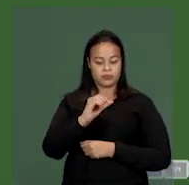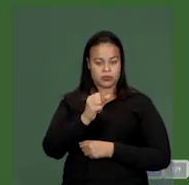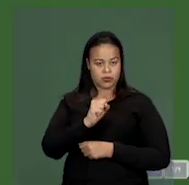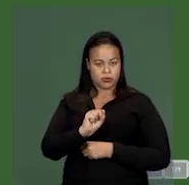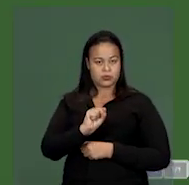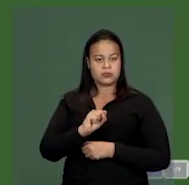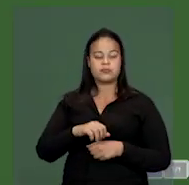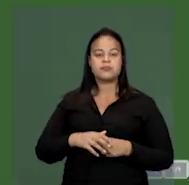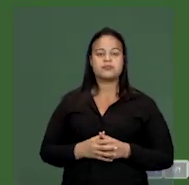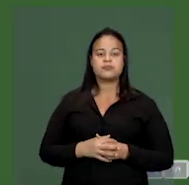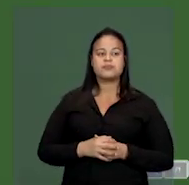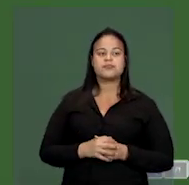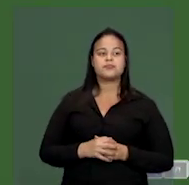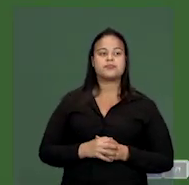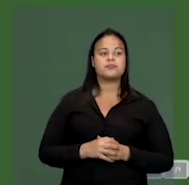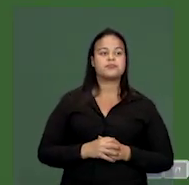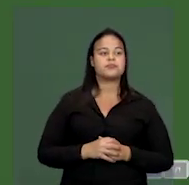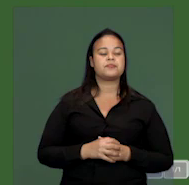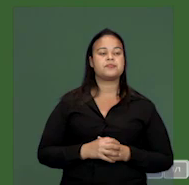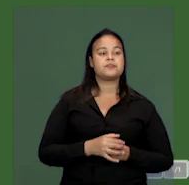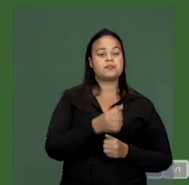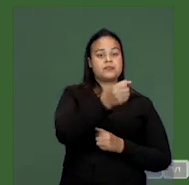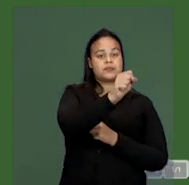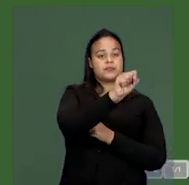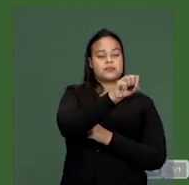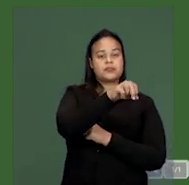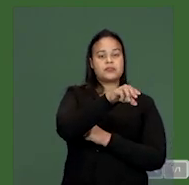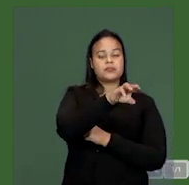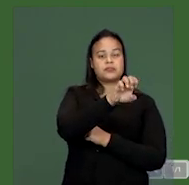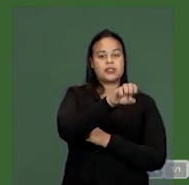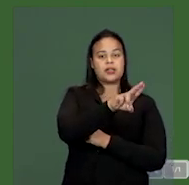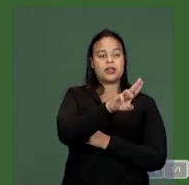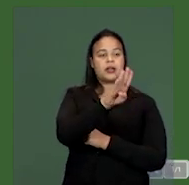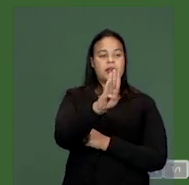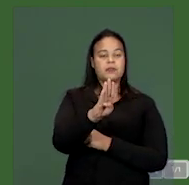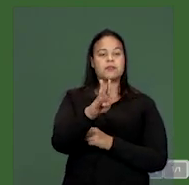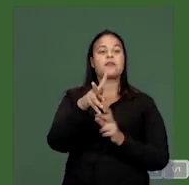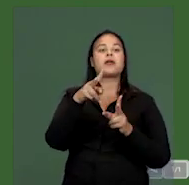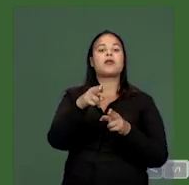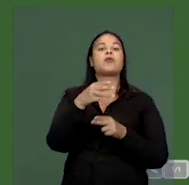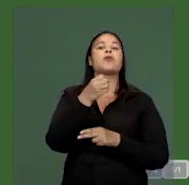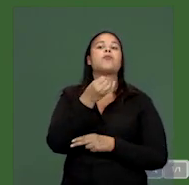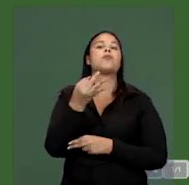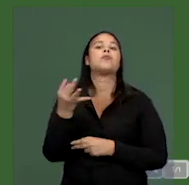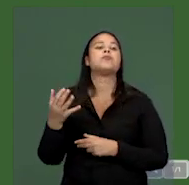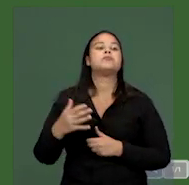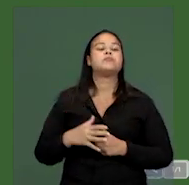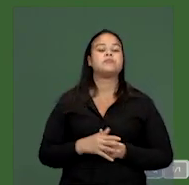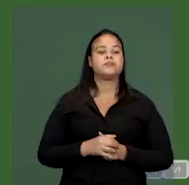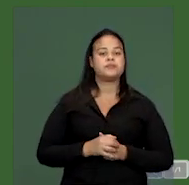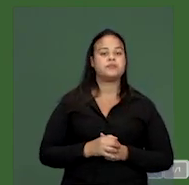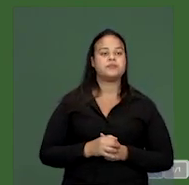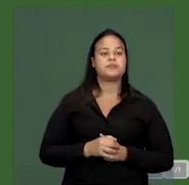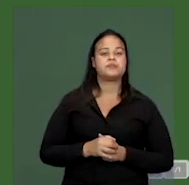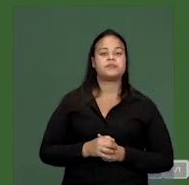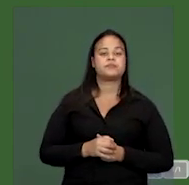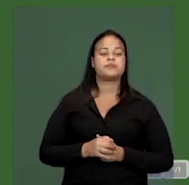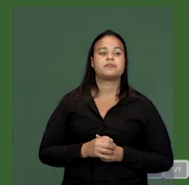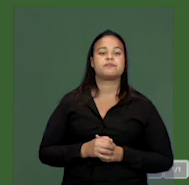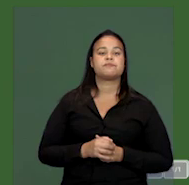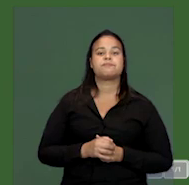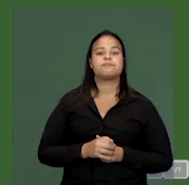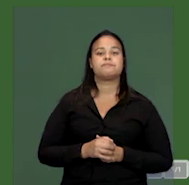seno de beta. O que seria o seno de beta, então? Eu vou fazer da forma